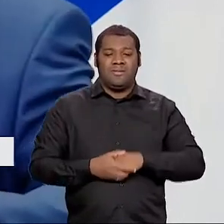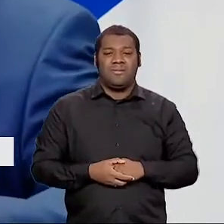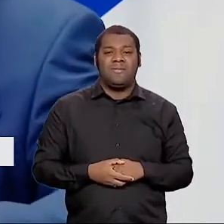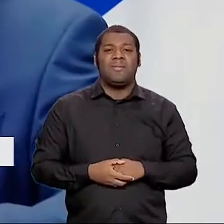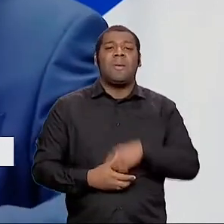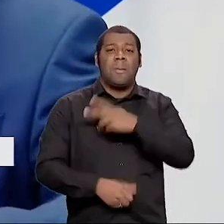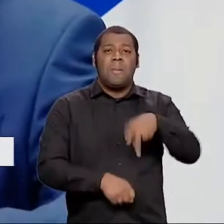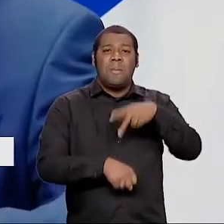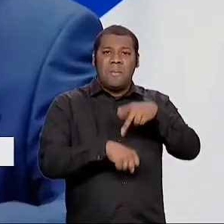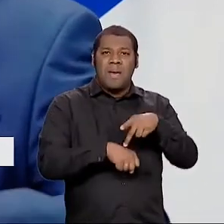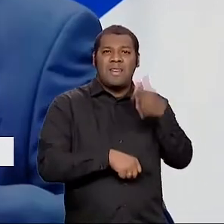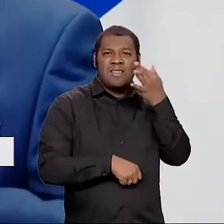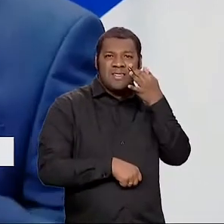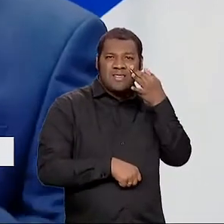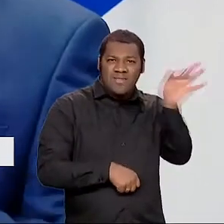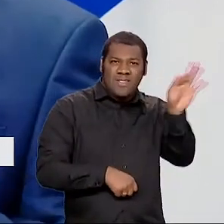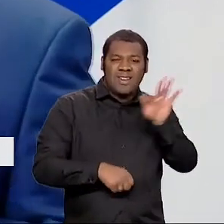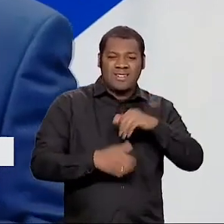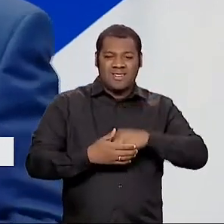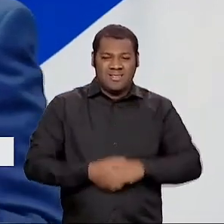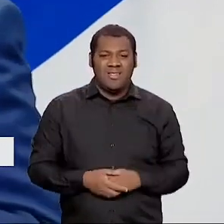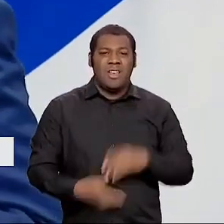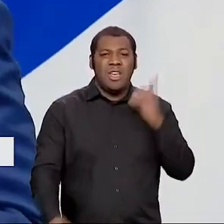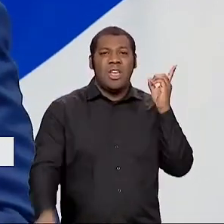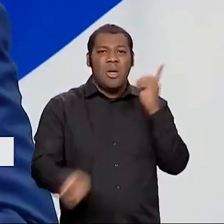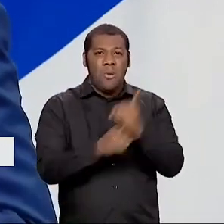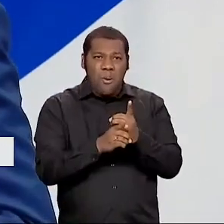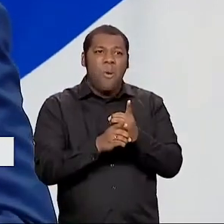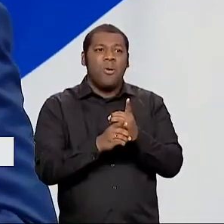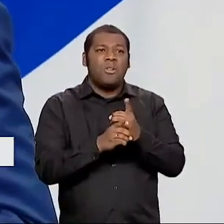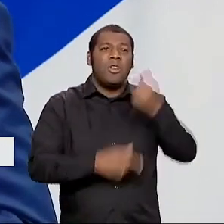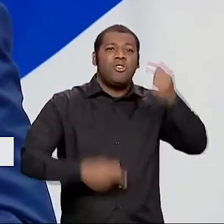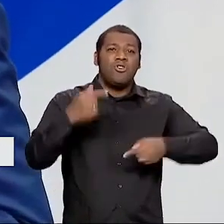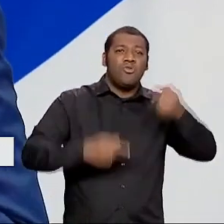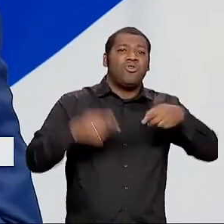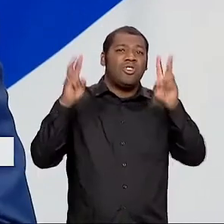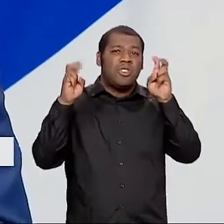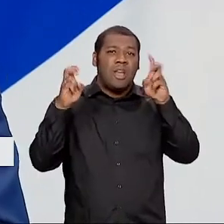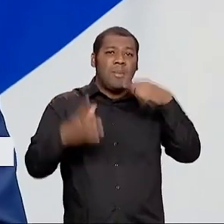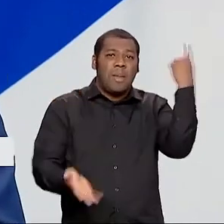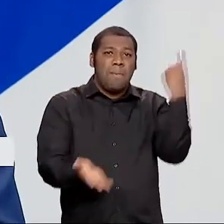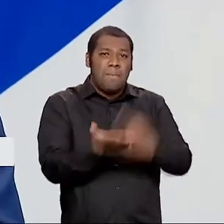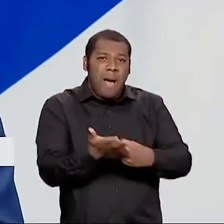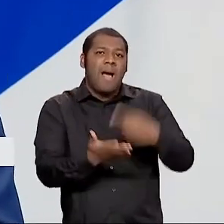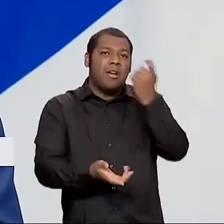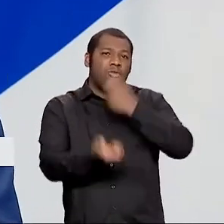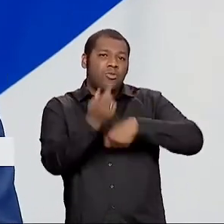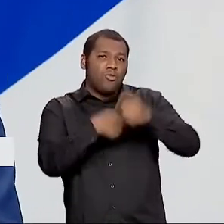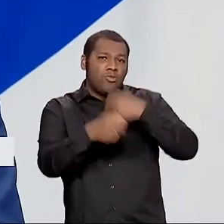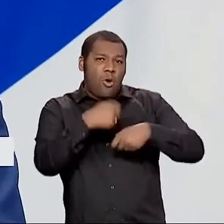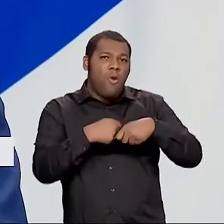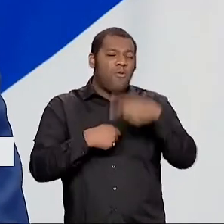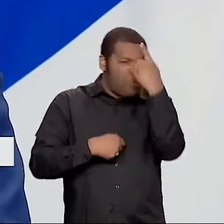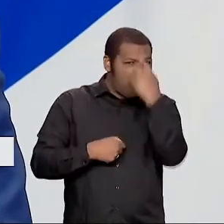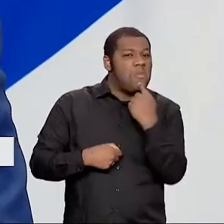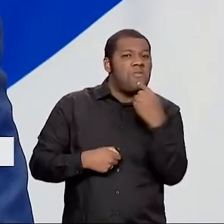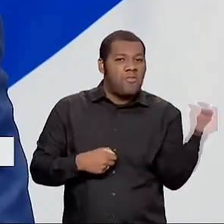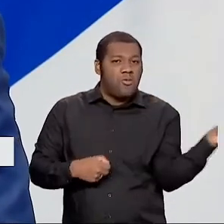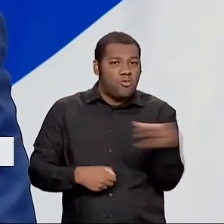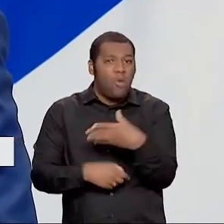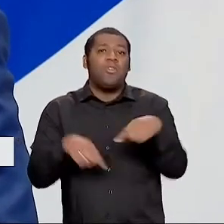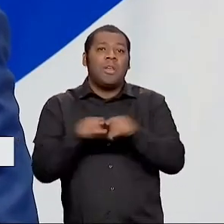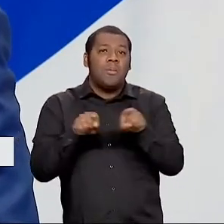o encontro para discutir o novo pacto econômico, para discutir a questão do clima, foi muito importante